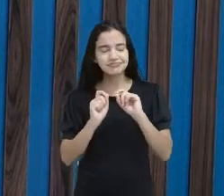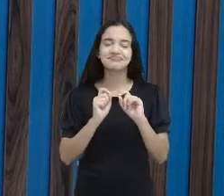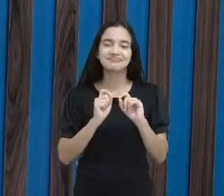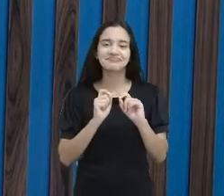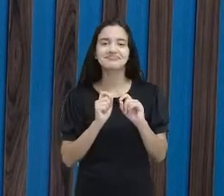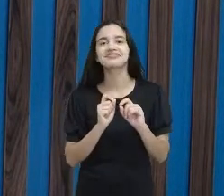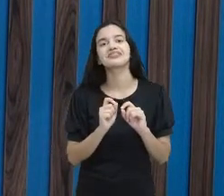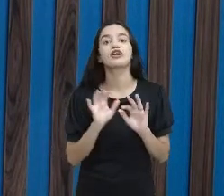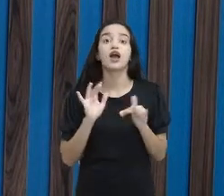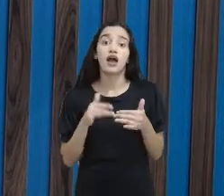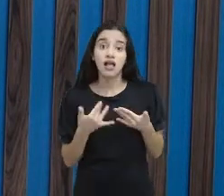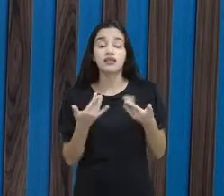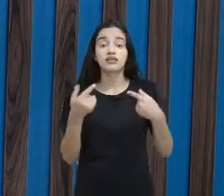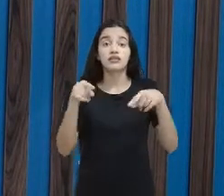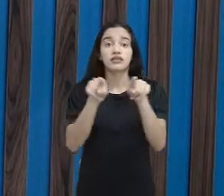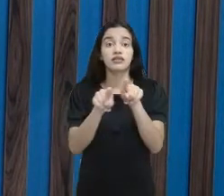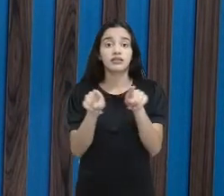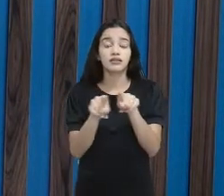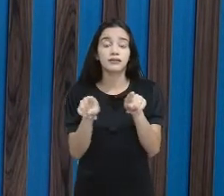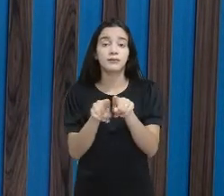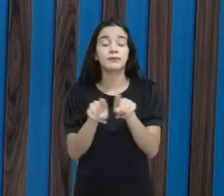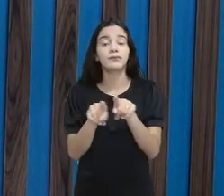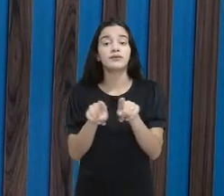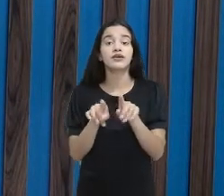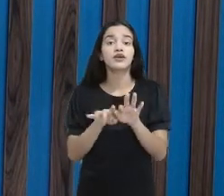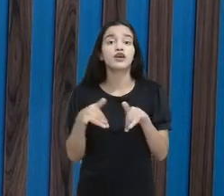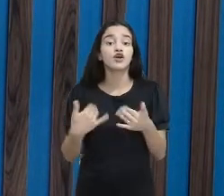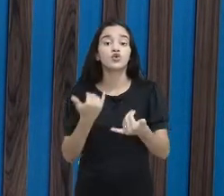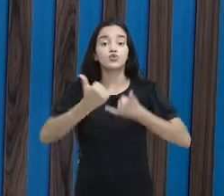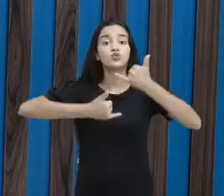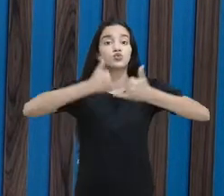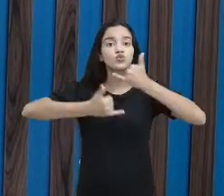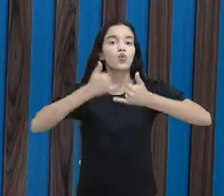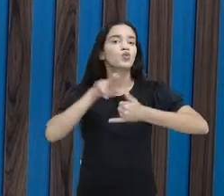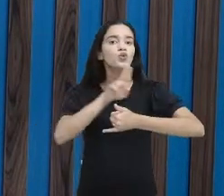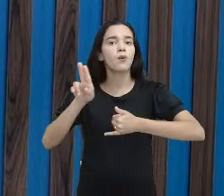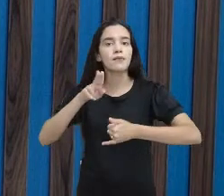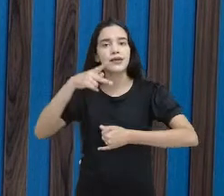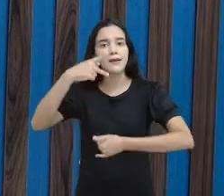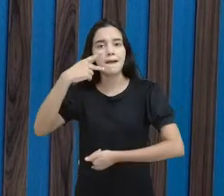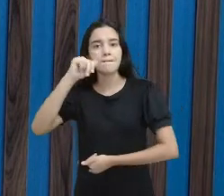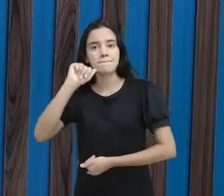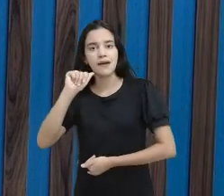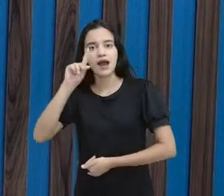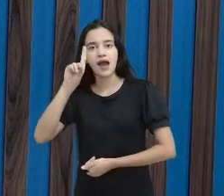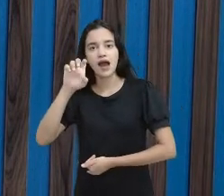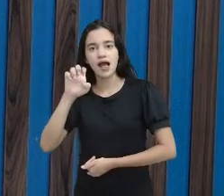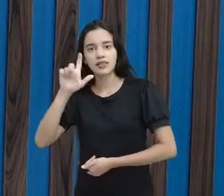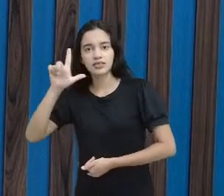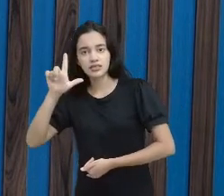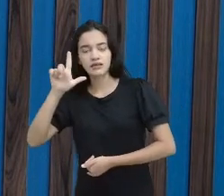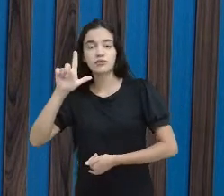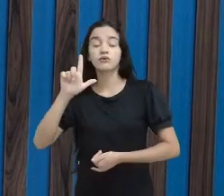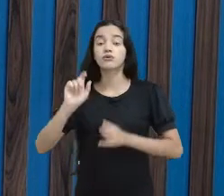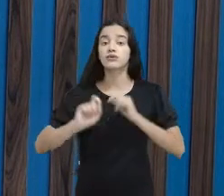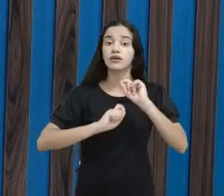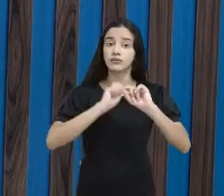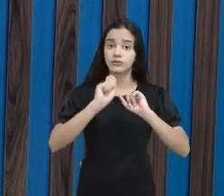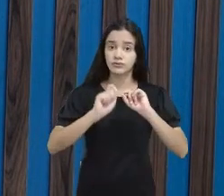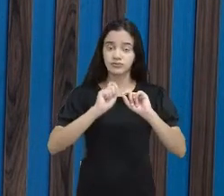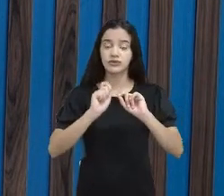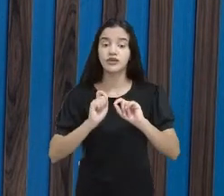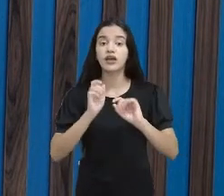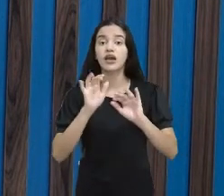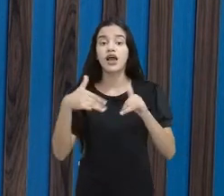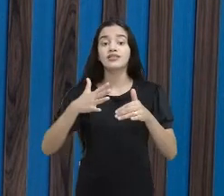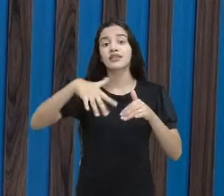né? Nós vamos falar sobre o pádel, né? Que é uma modalidade aí que faz parte das classificações dos